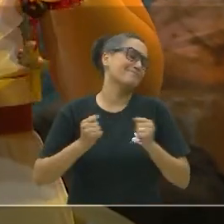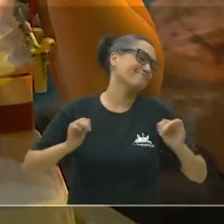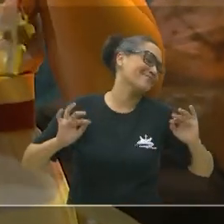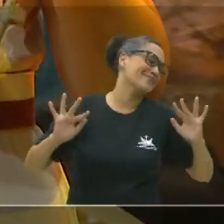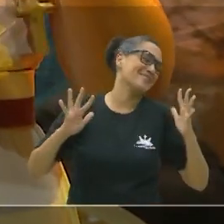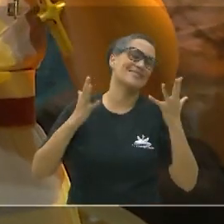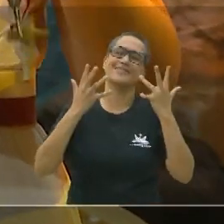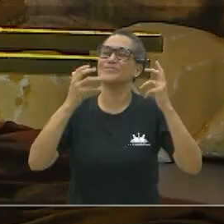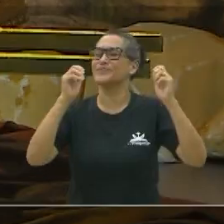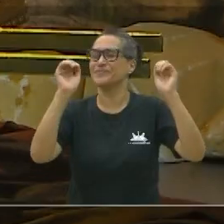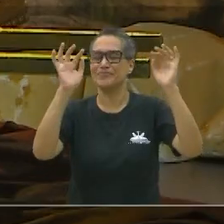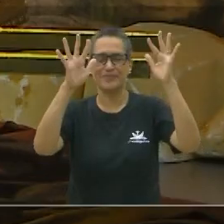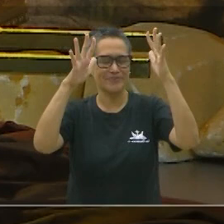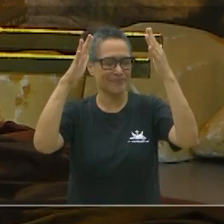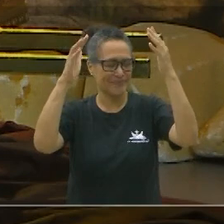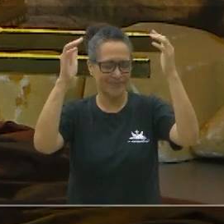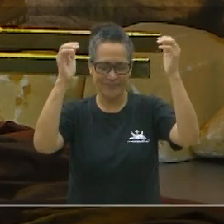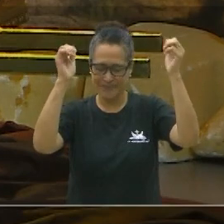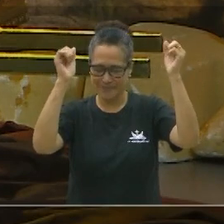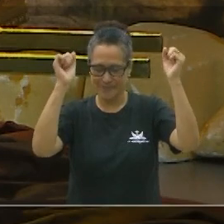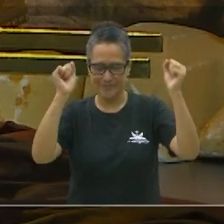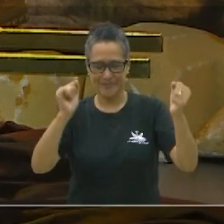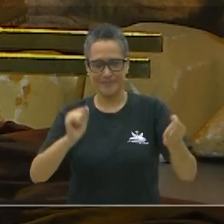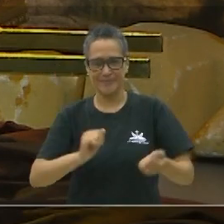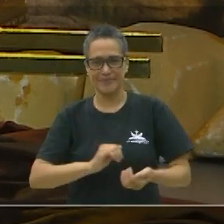Aleluia. Aleluia.